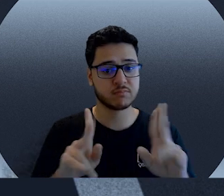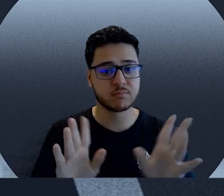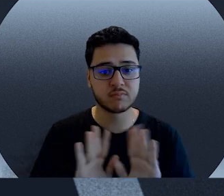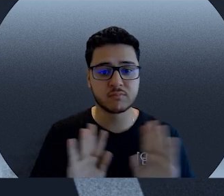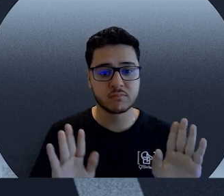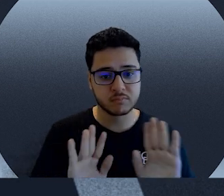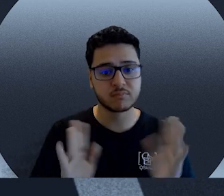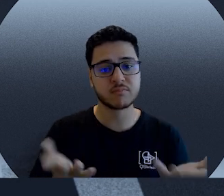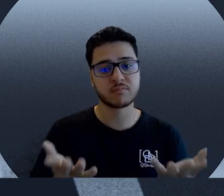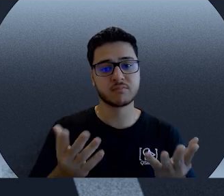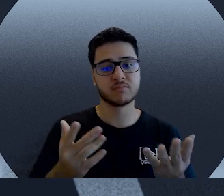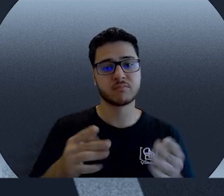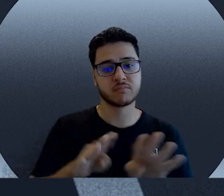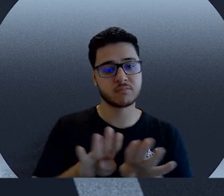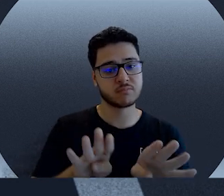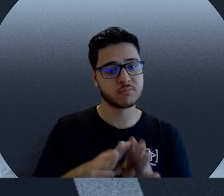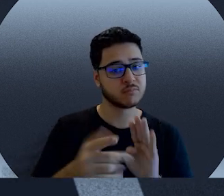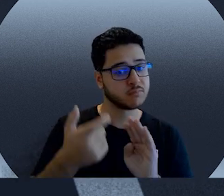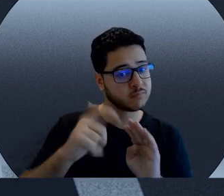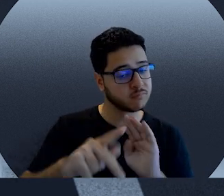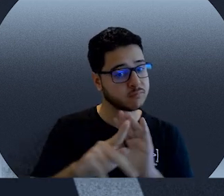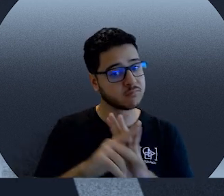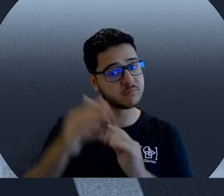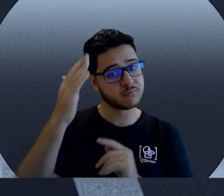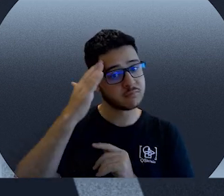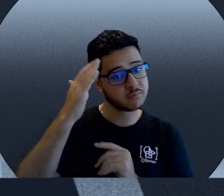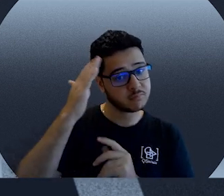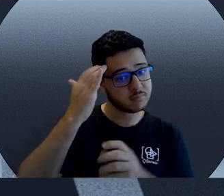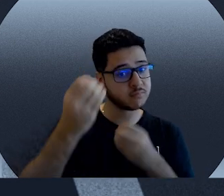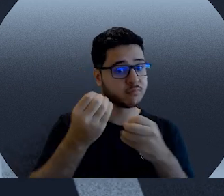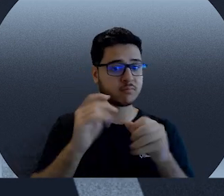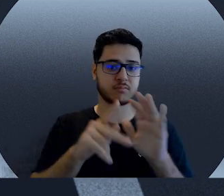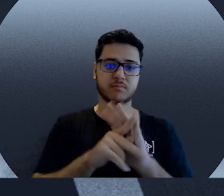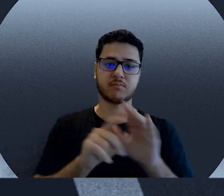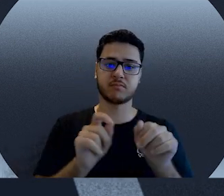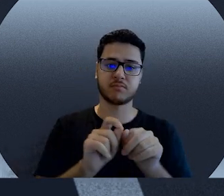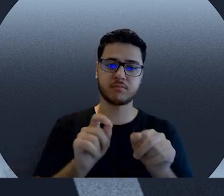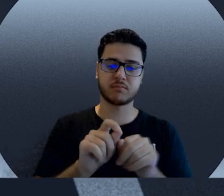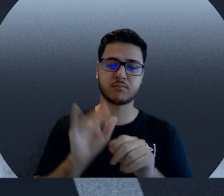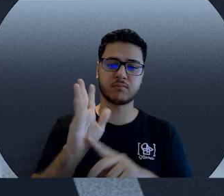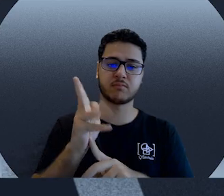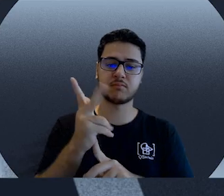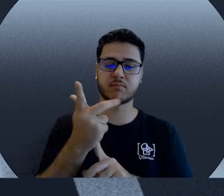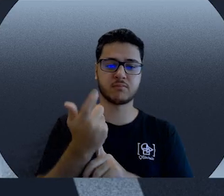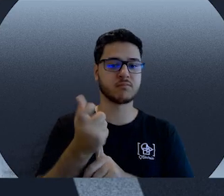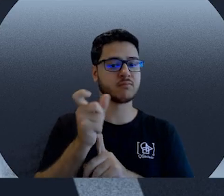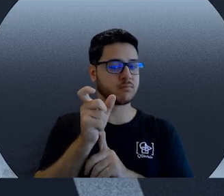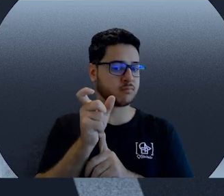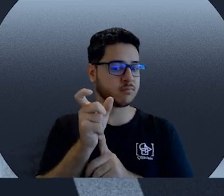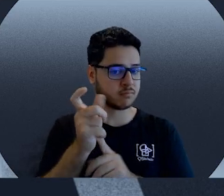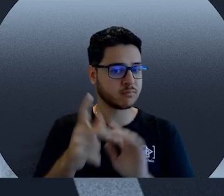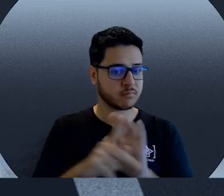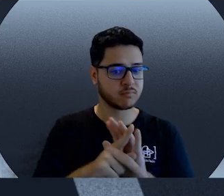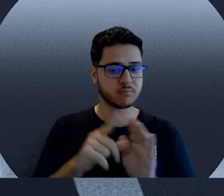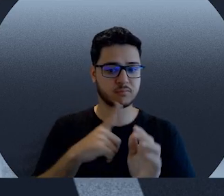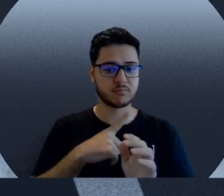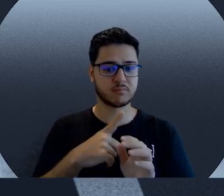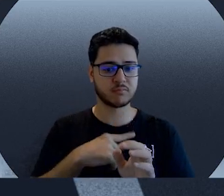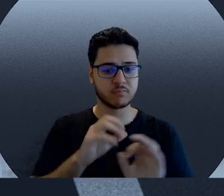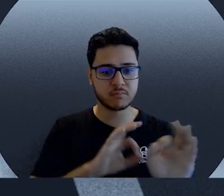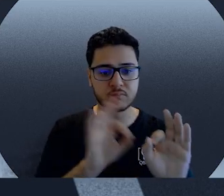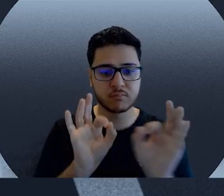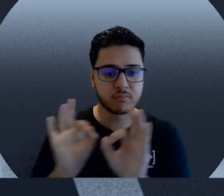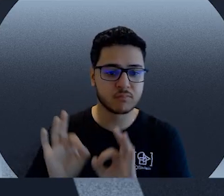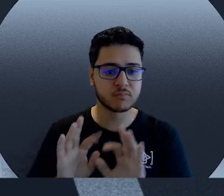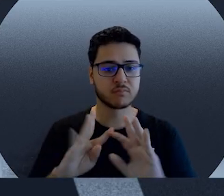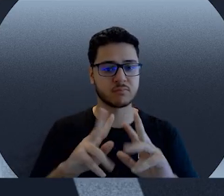para além disso, né, uma outra forma de entender o fazer artístico, porque eu sou uma prova viva disso, assim, muito tempo